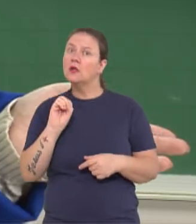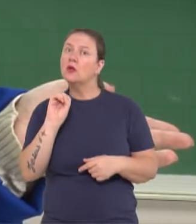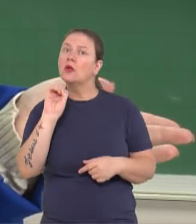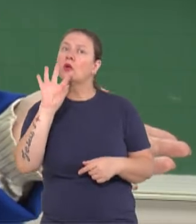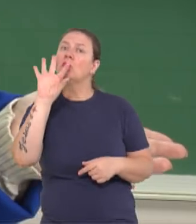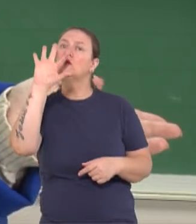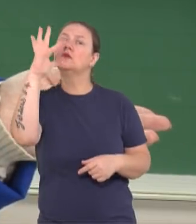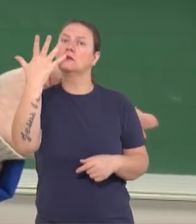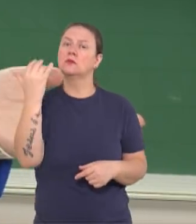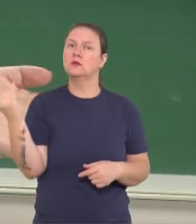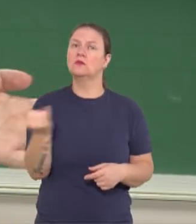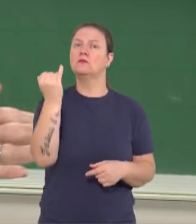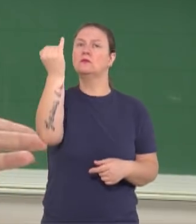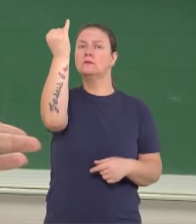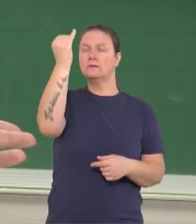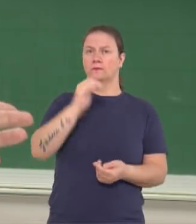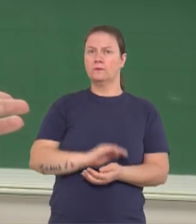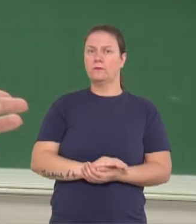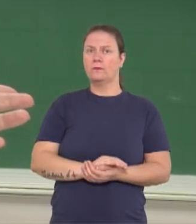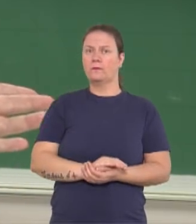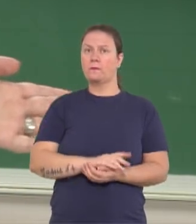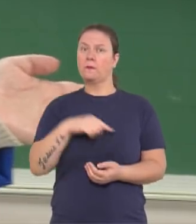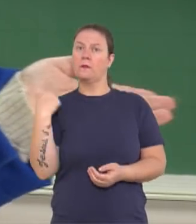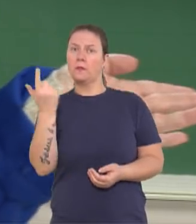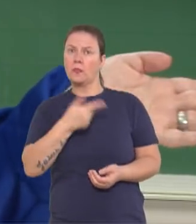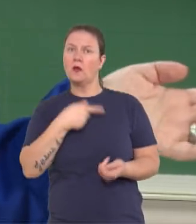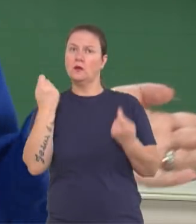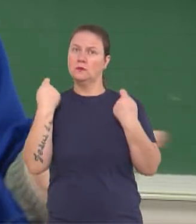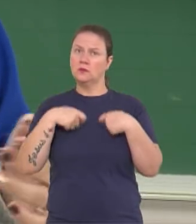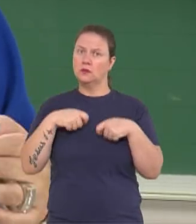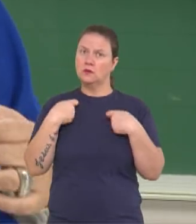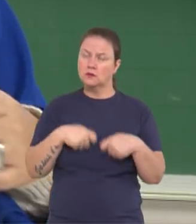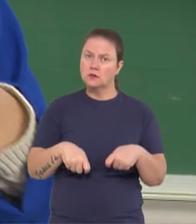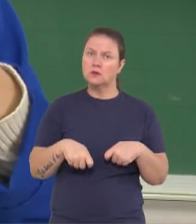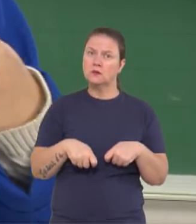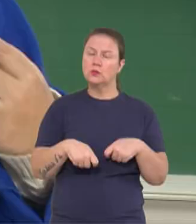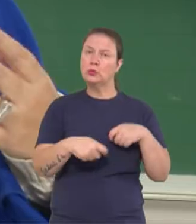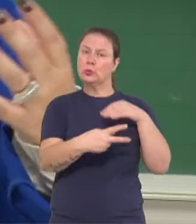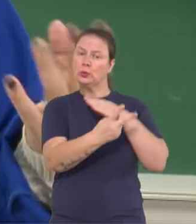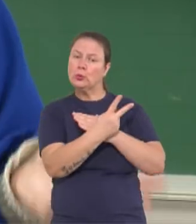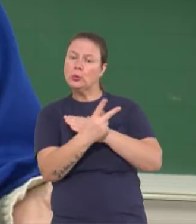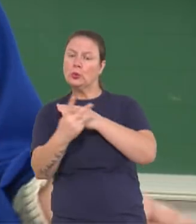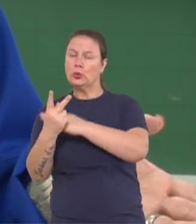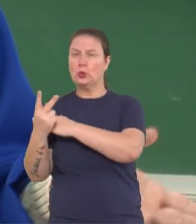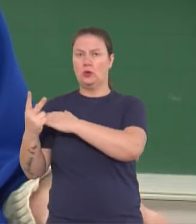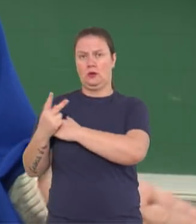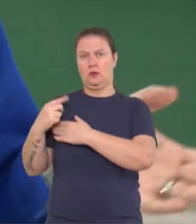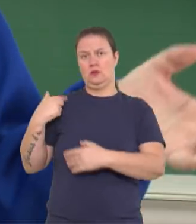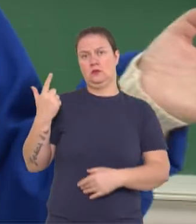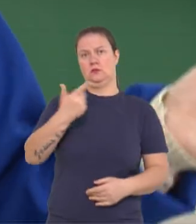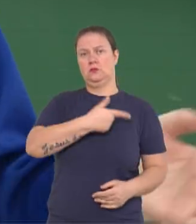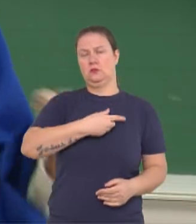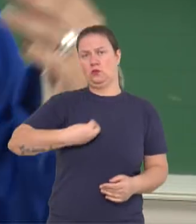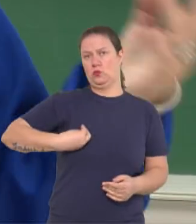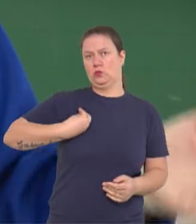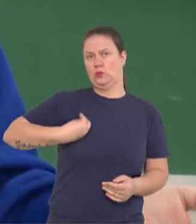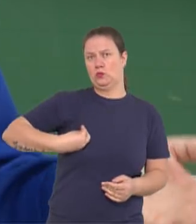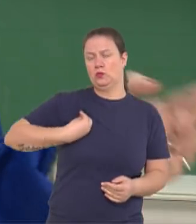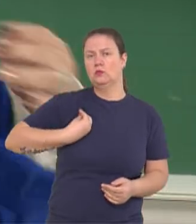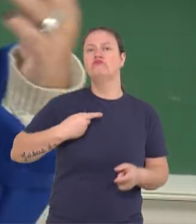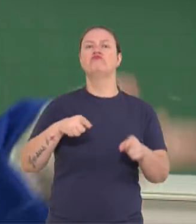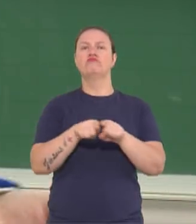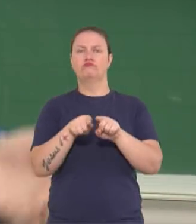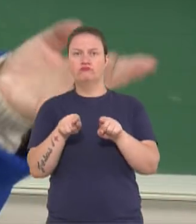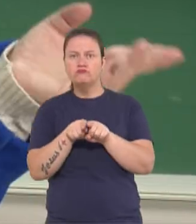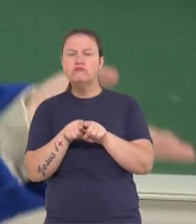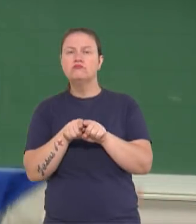acontecendo, né? Para a gente continuar aí garantindo, de repente, uma forma, digamos assim, melhorada, mais fácil